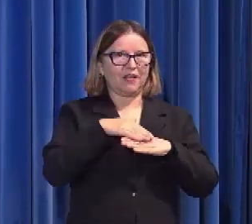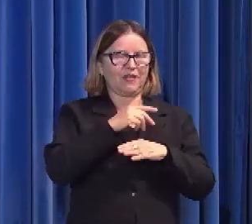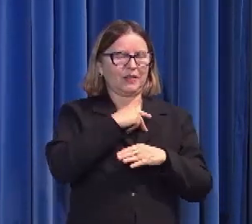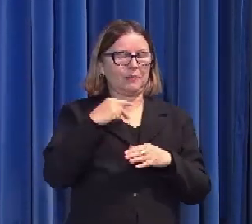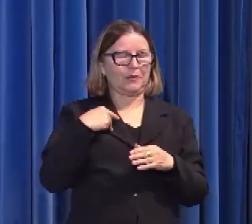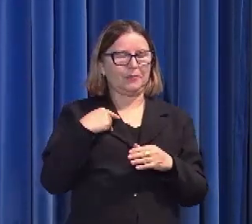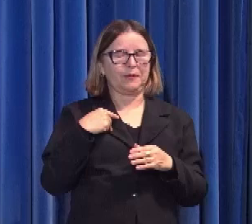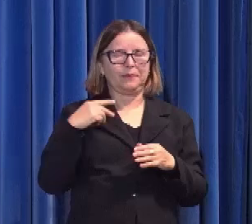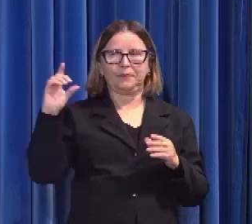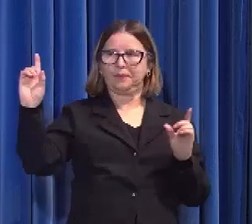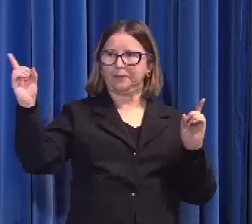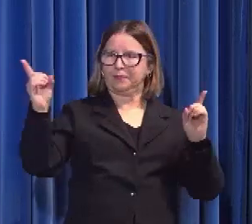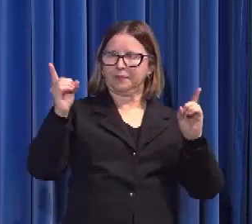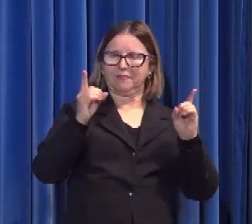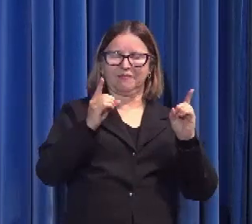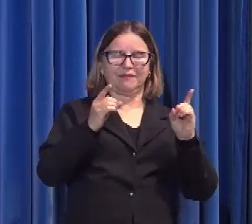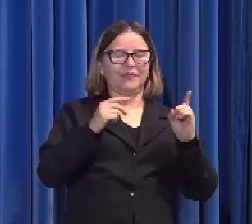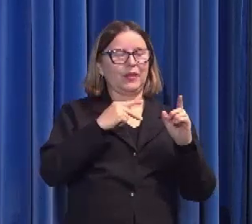pastor